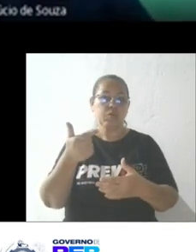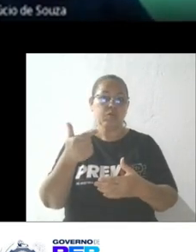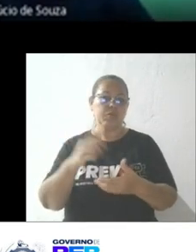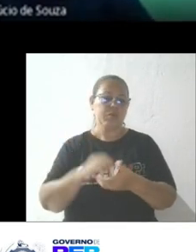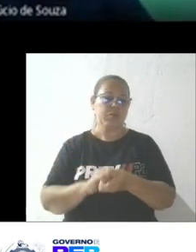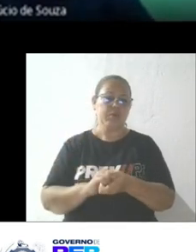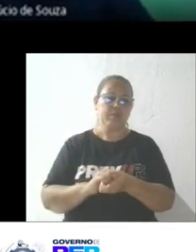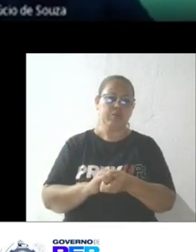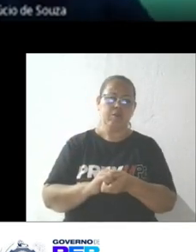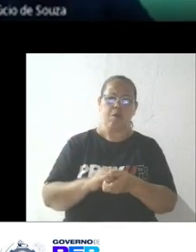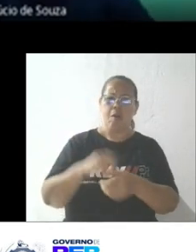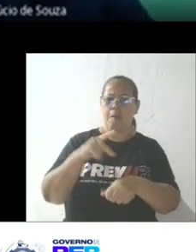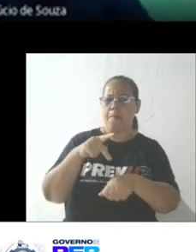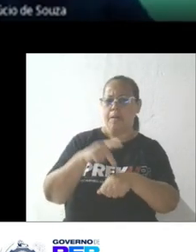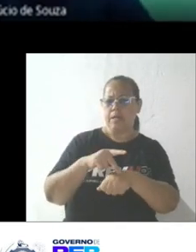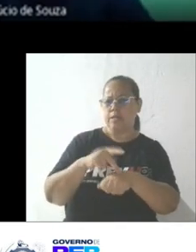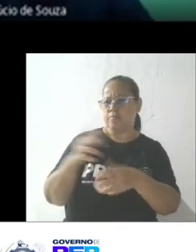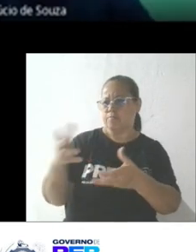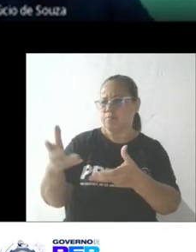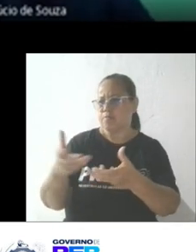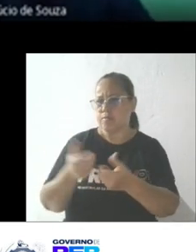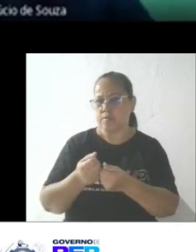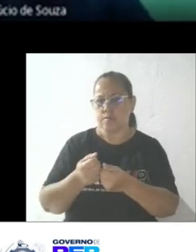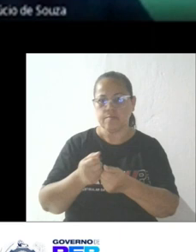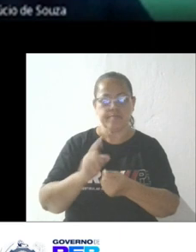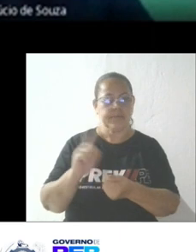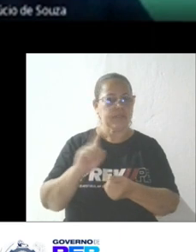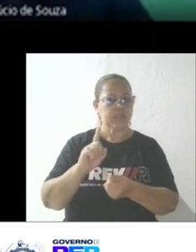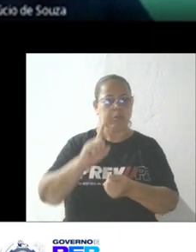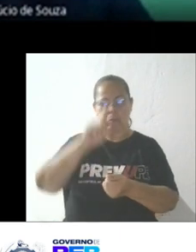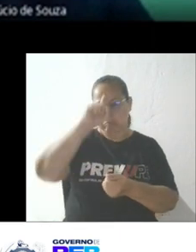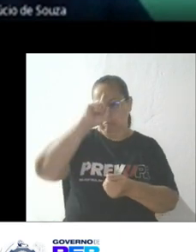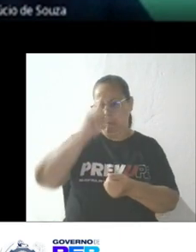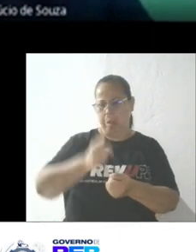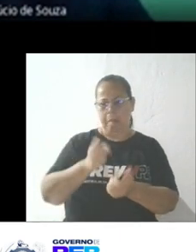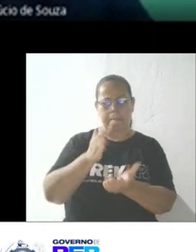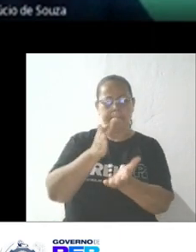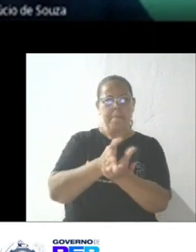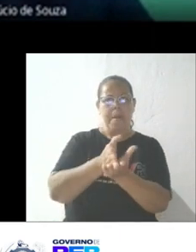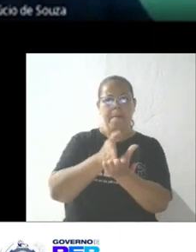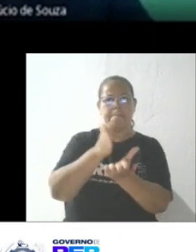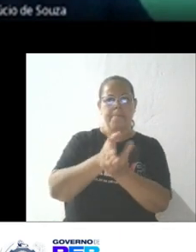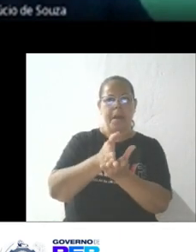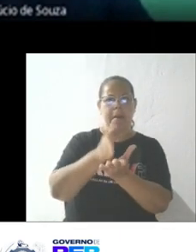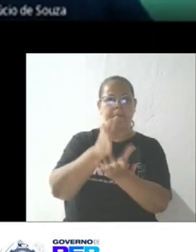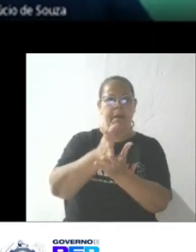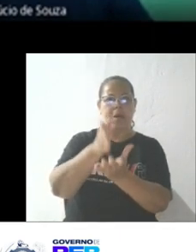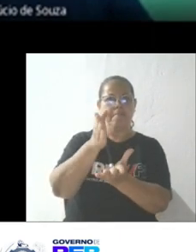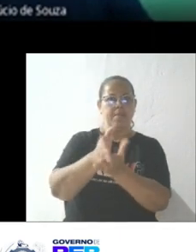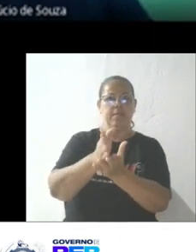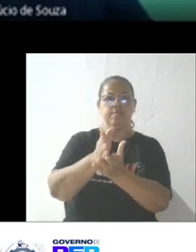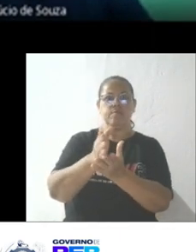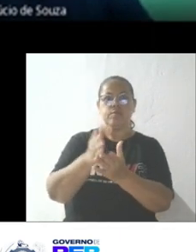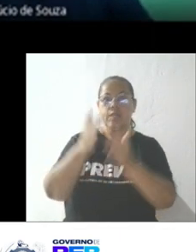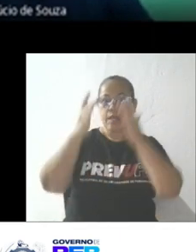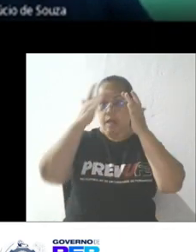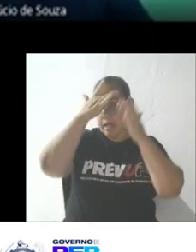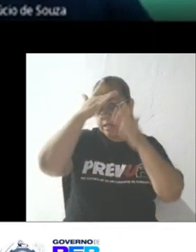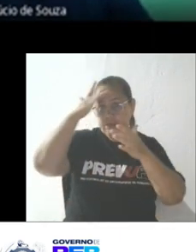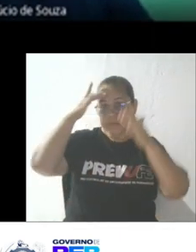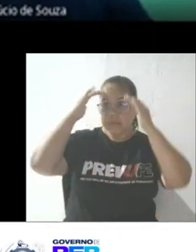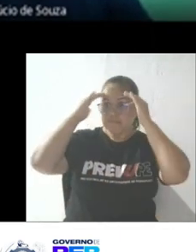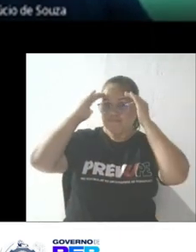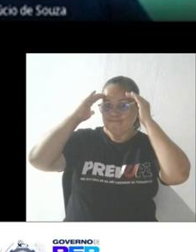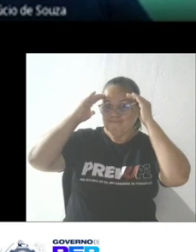diverso não o Estado fascista totalitário é um Estado onde os indivíduos se subordinam